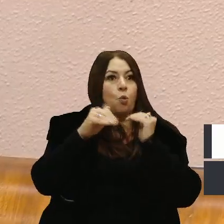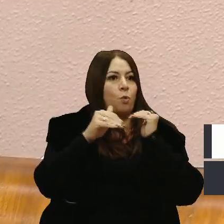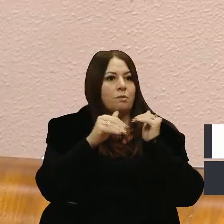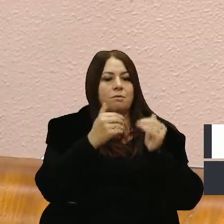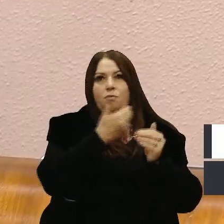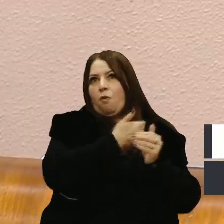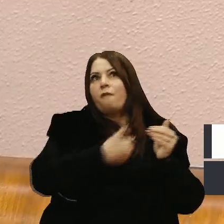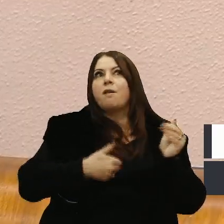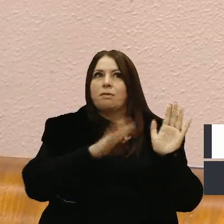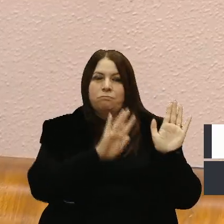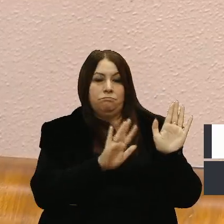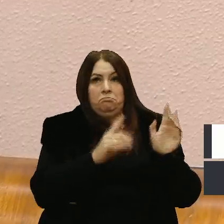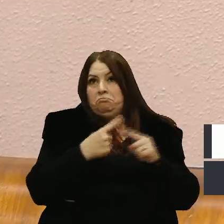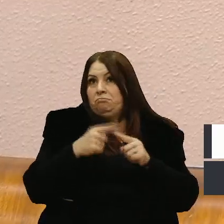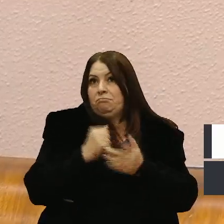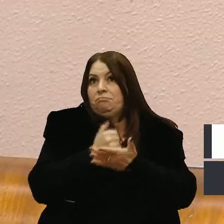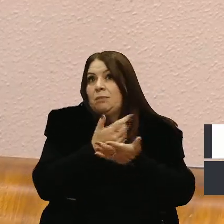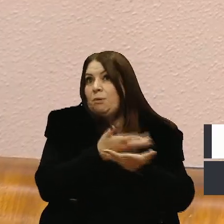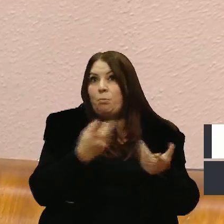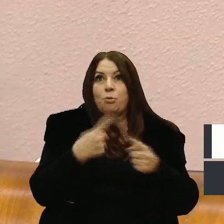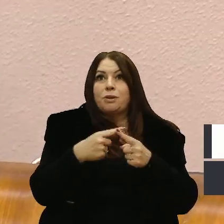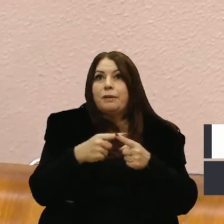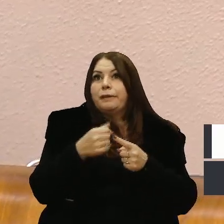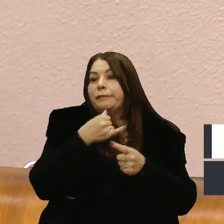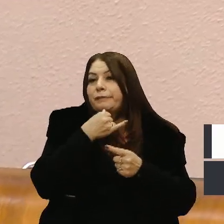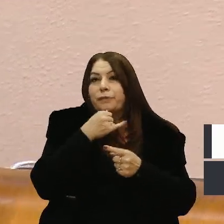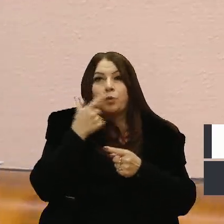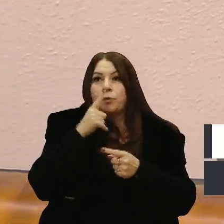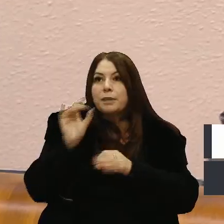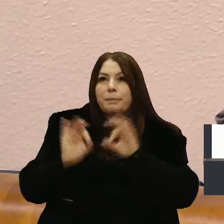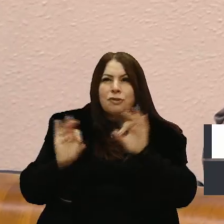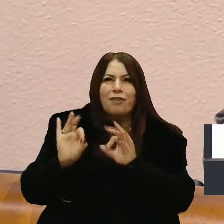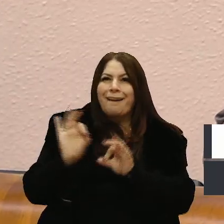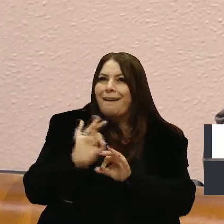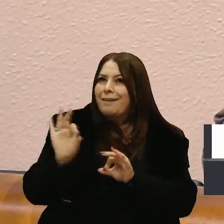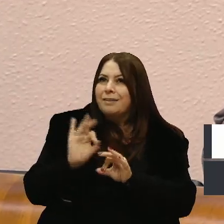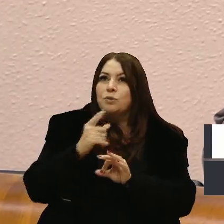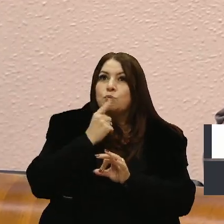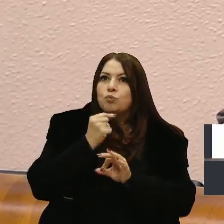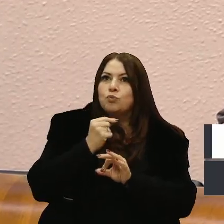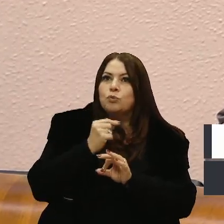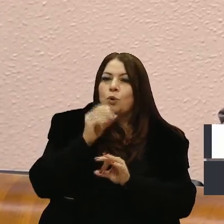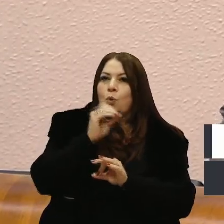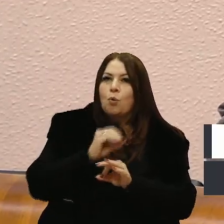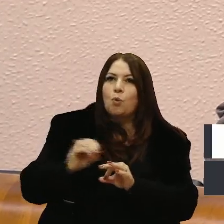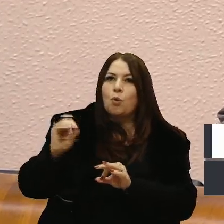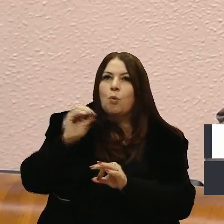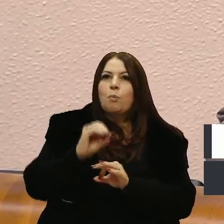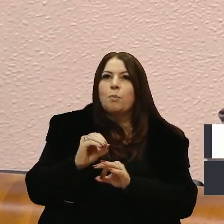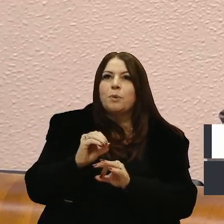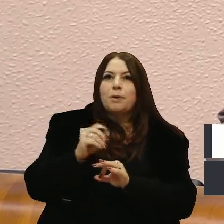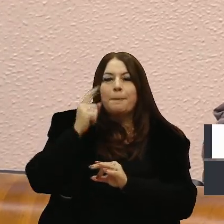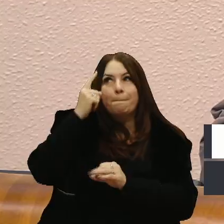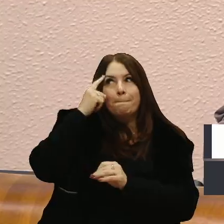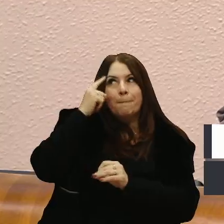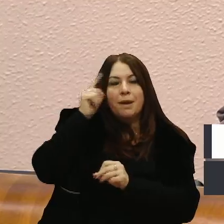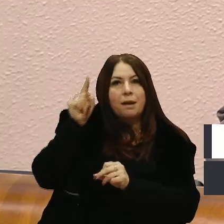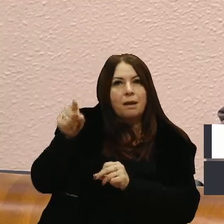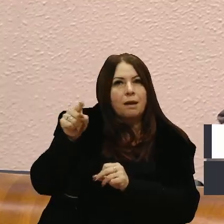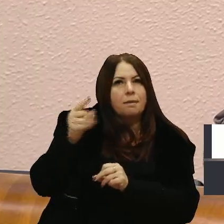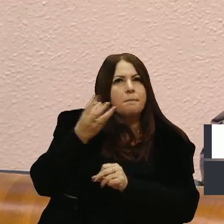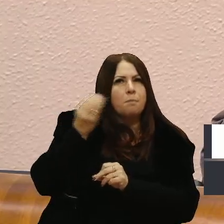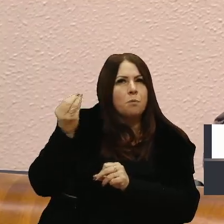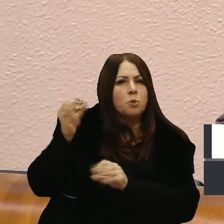governo, que infelizmente, vereadora Sandra, não consegue planejar nada. E o vereador João Ex é um excelente pensador, tem